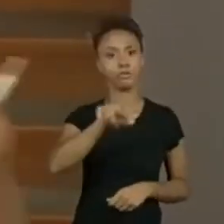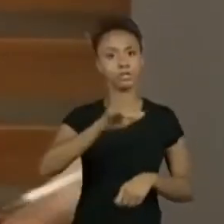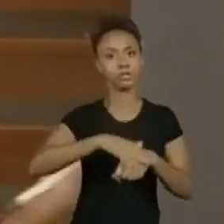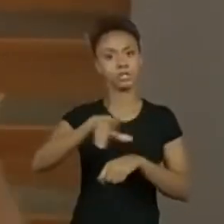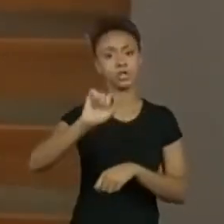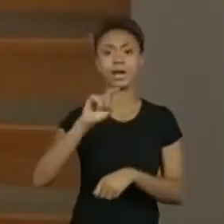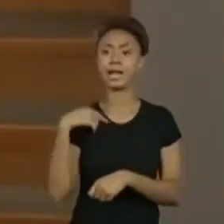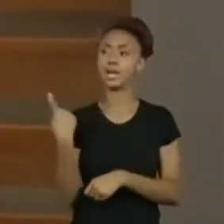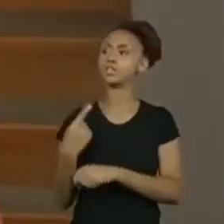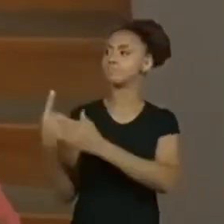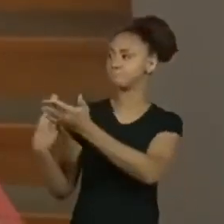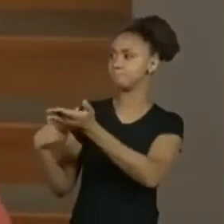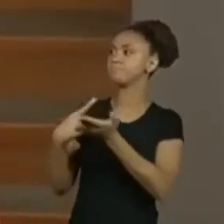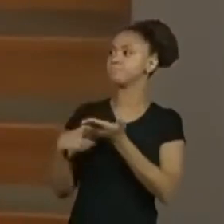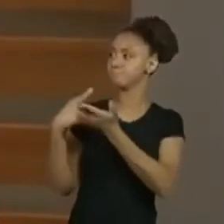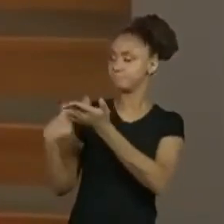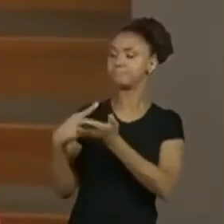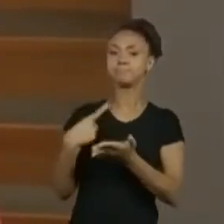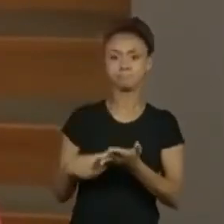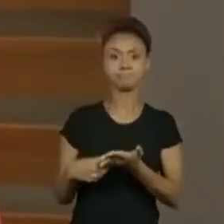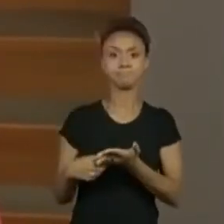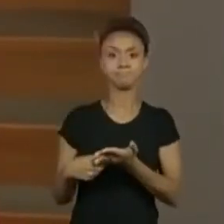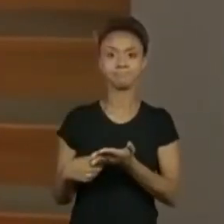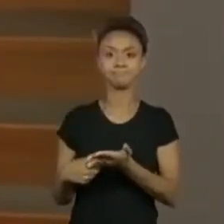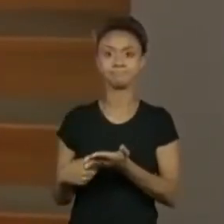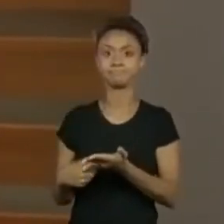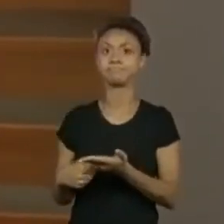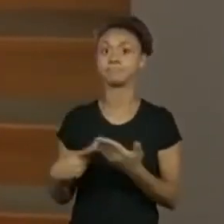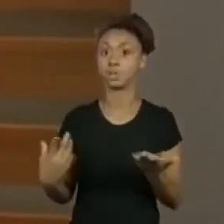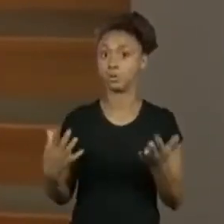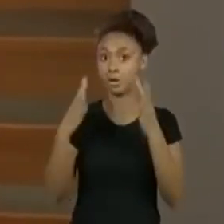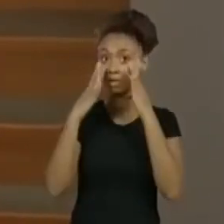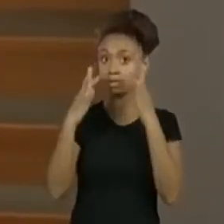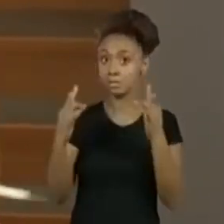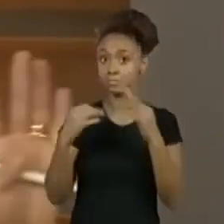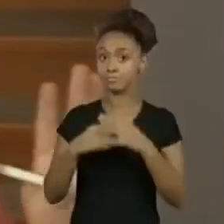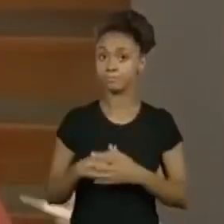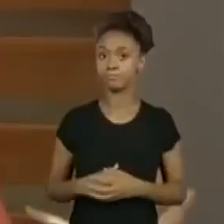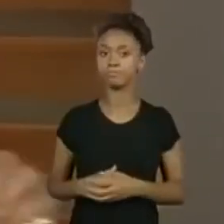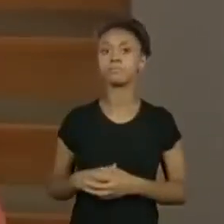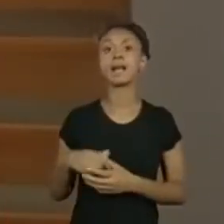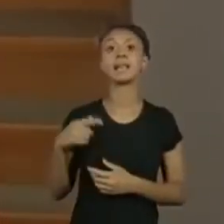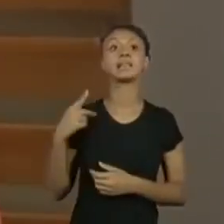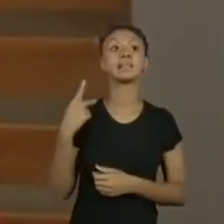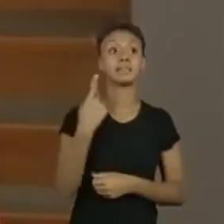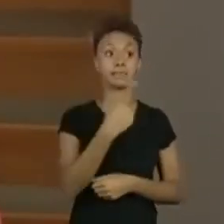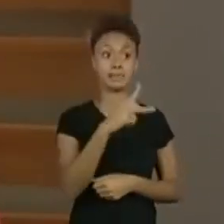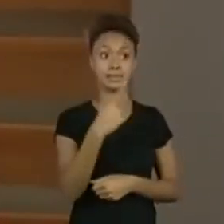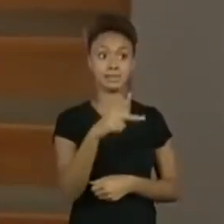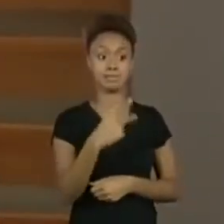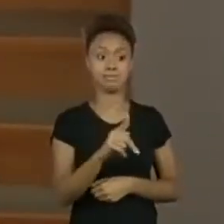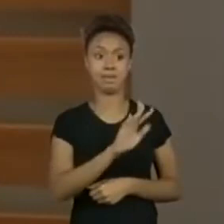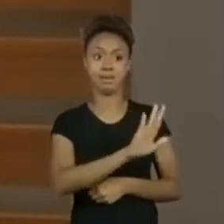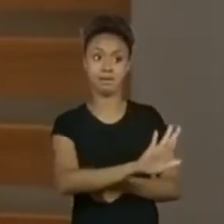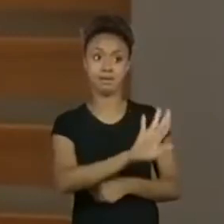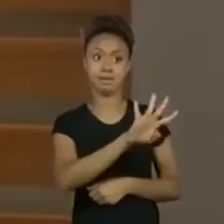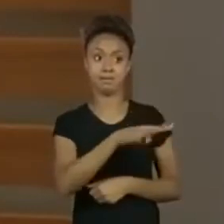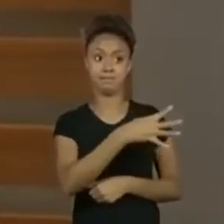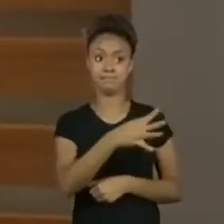No caso, a gente chegou num acordo e foram esses que a gente escolheu. Então, preste atenção. Ela tem a cartela dela, eu tenho a